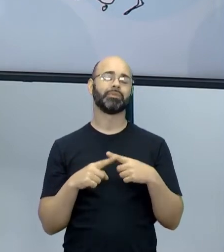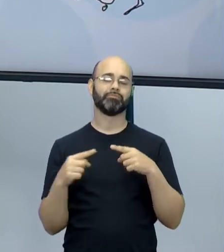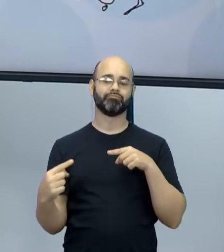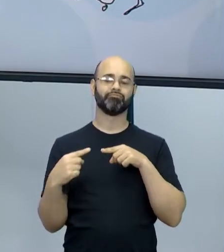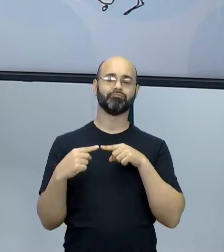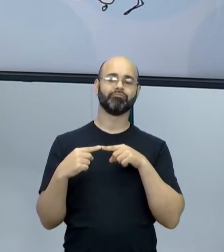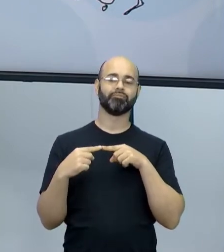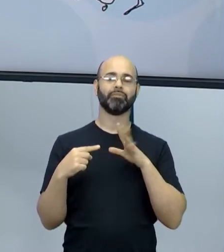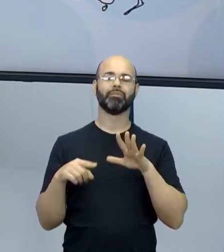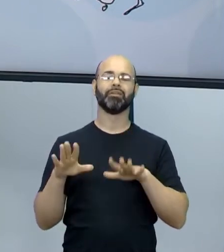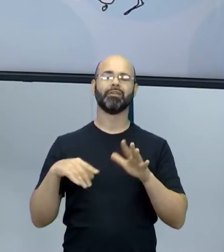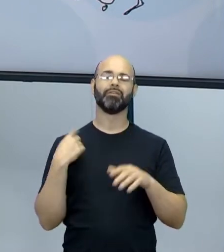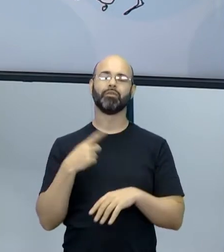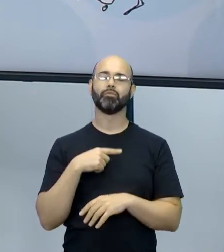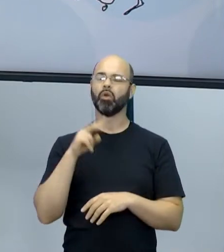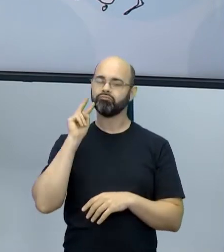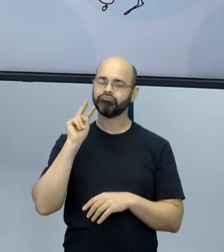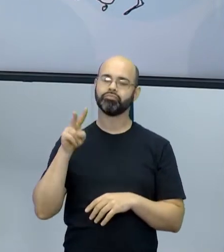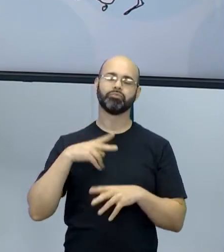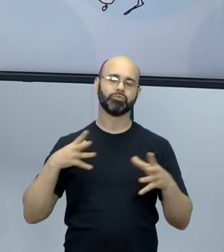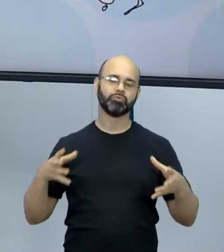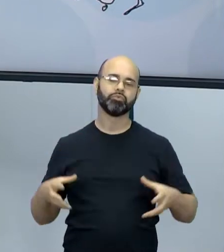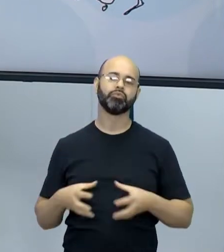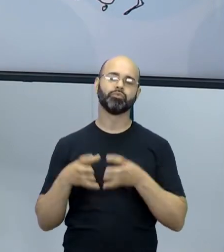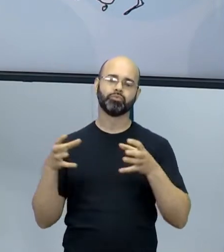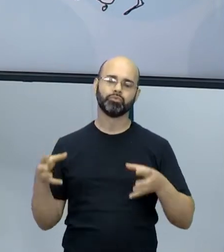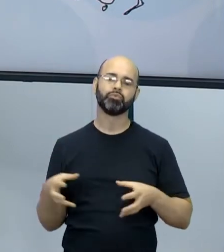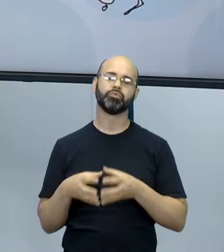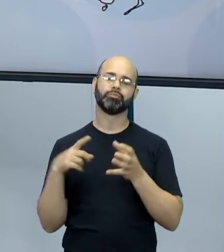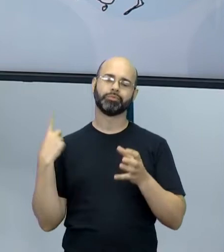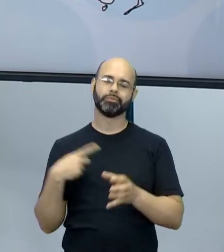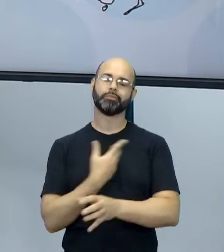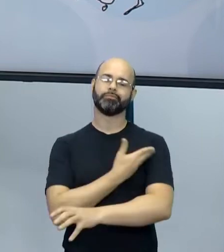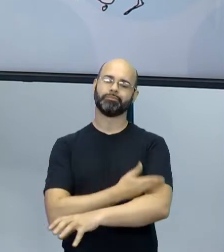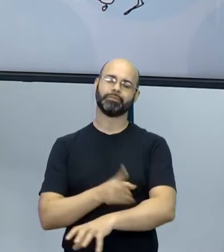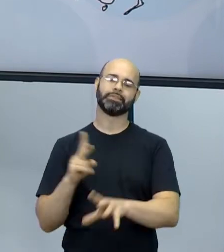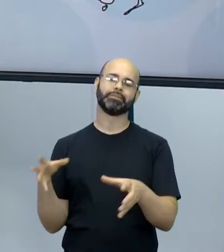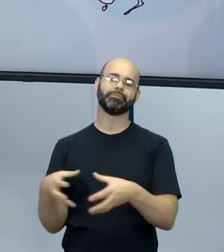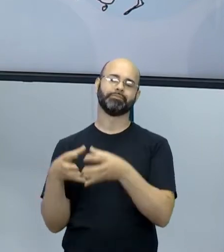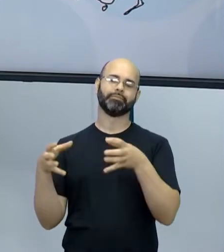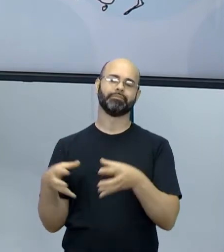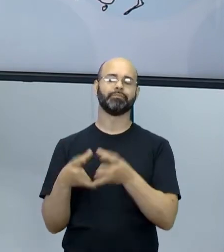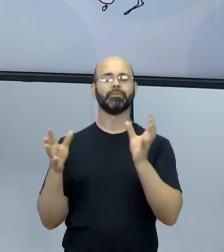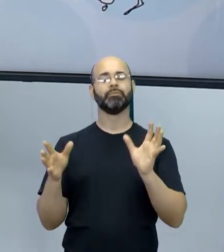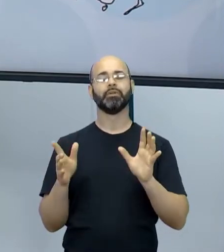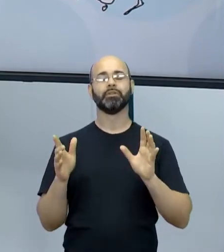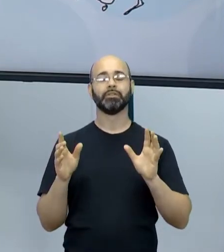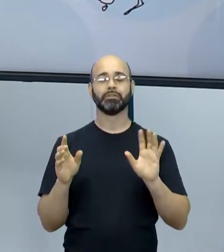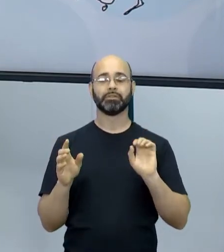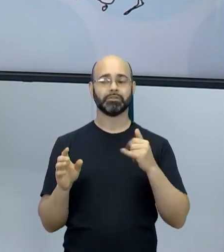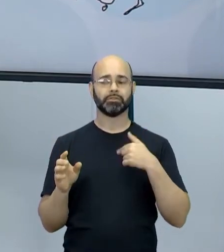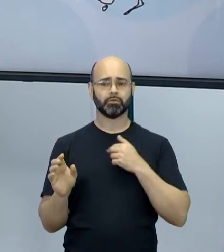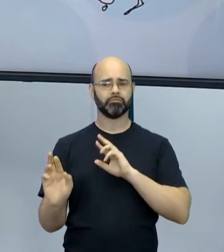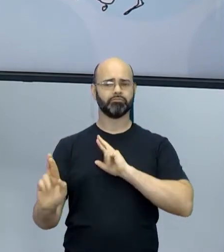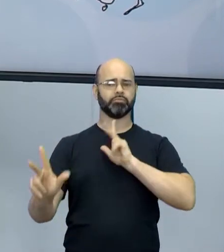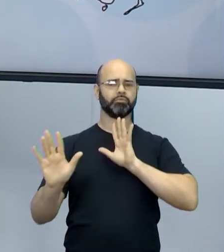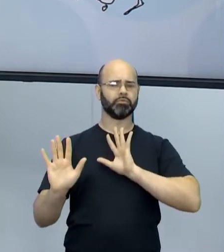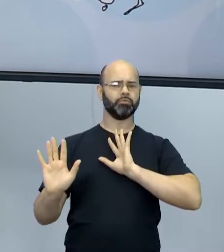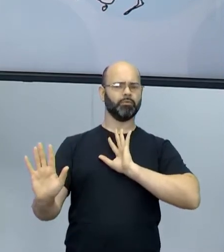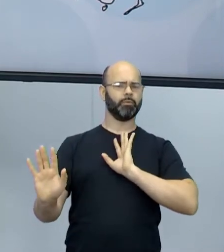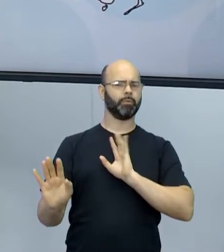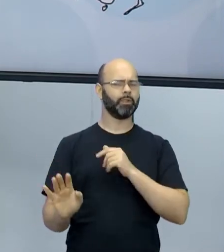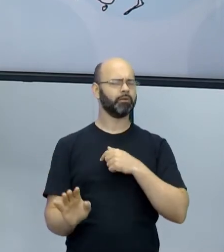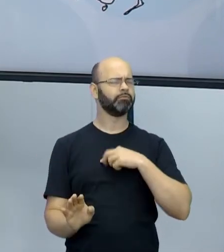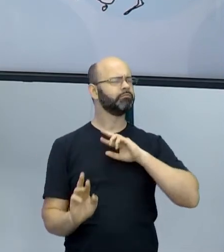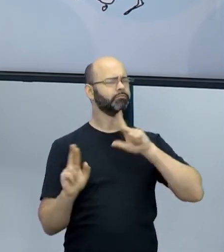no rumo, né? A gente vai seguindo a manada, a gente vai seguindo, e aí, olha, quem se diferencia é quem consegue, puxa vida, eu assisto uma